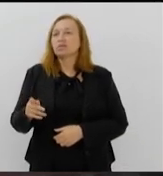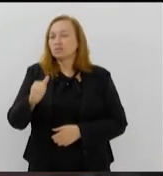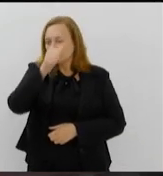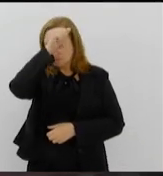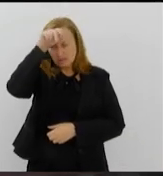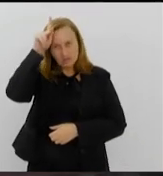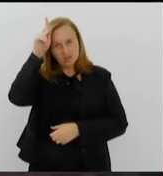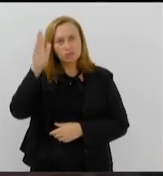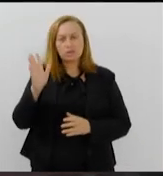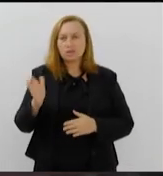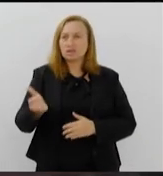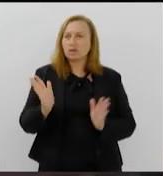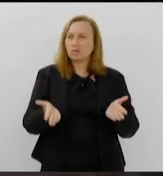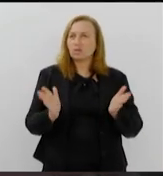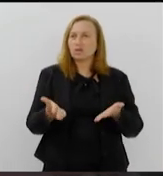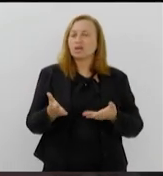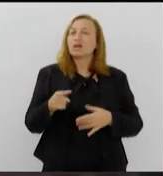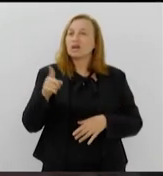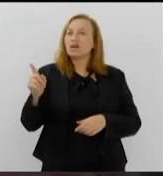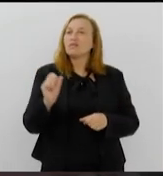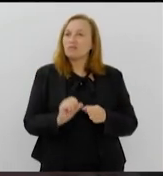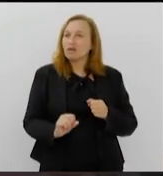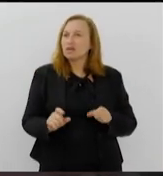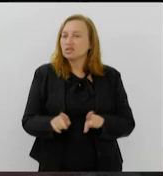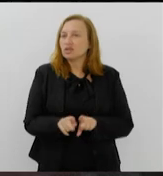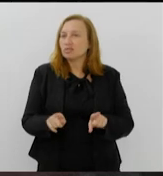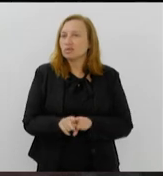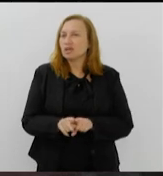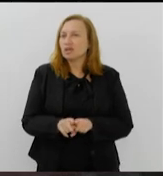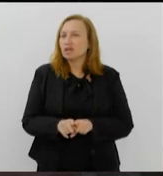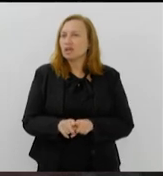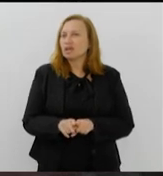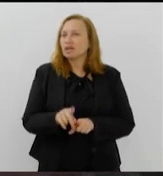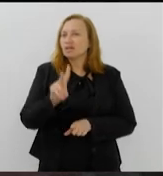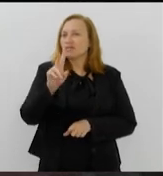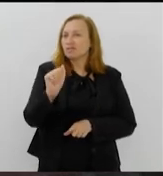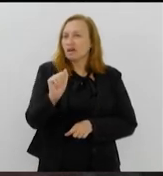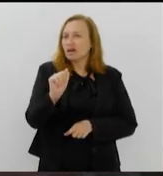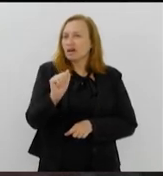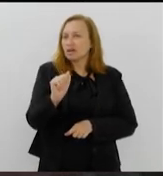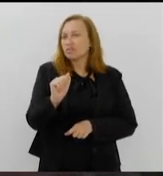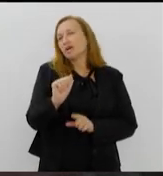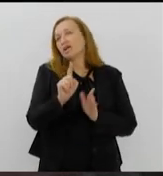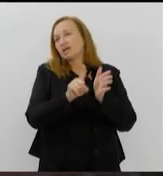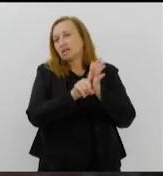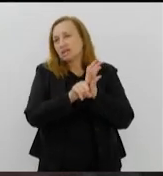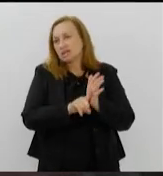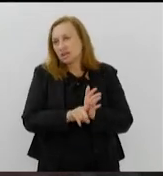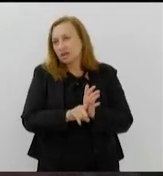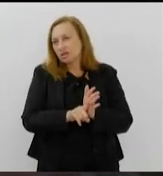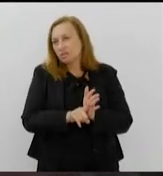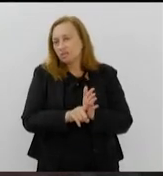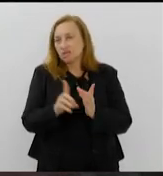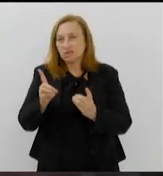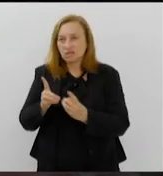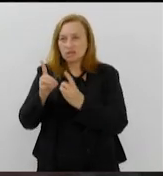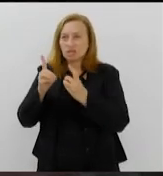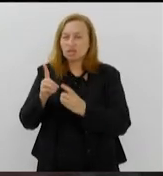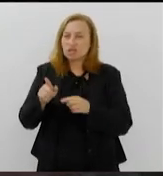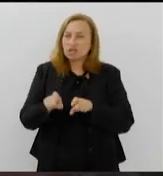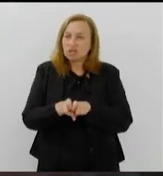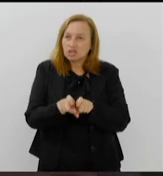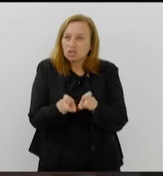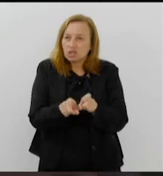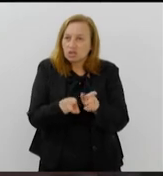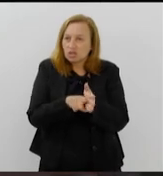está, ele, inclusive, fez reserva de vaga para exames e consultas em